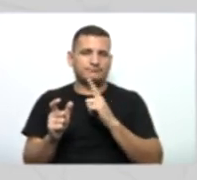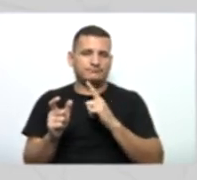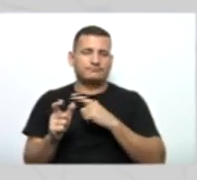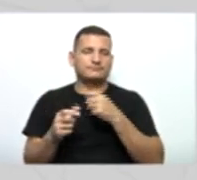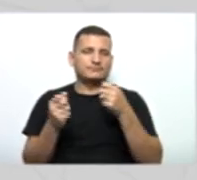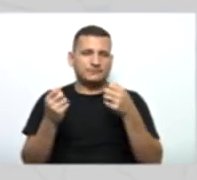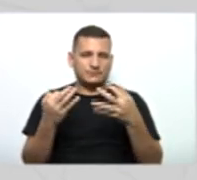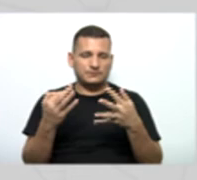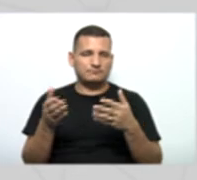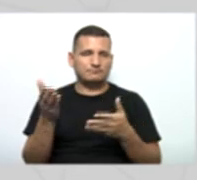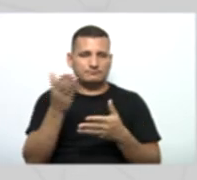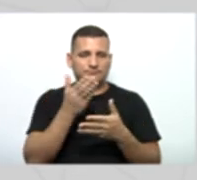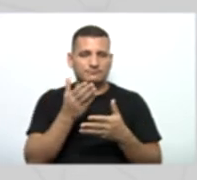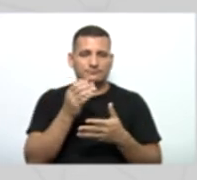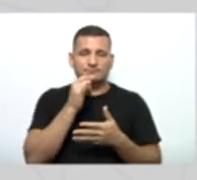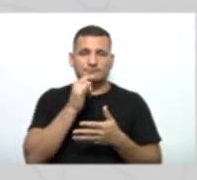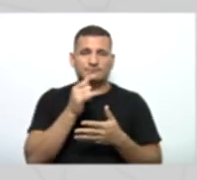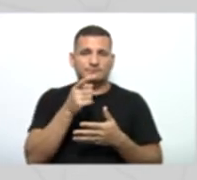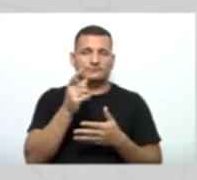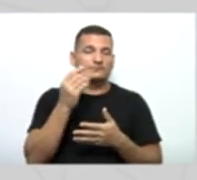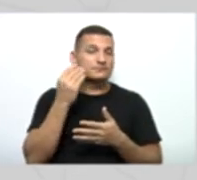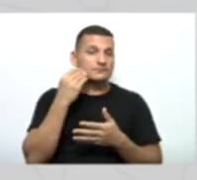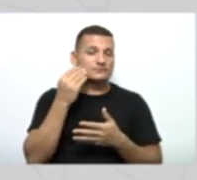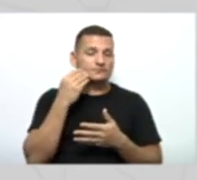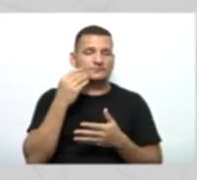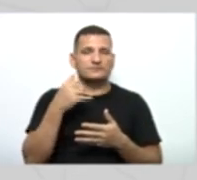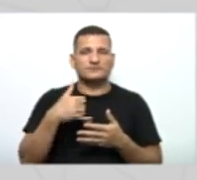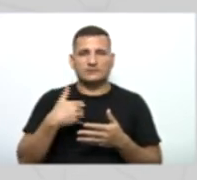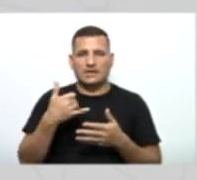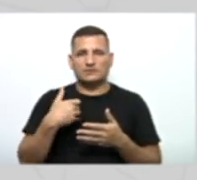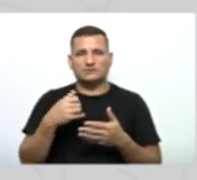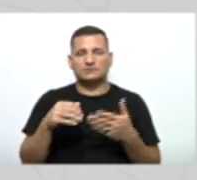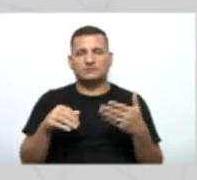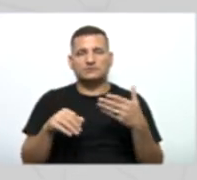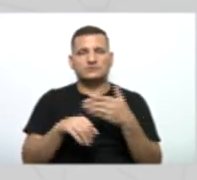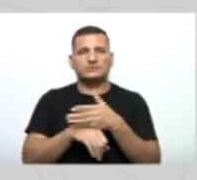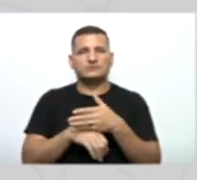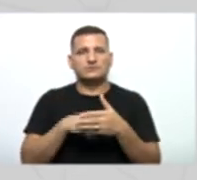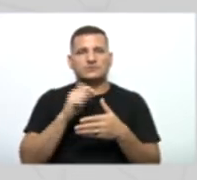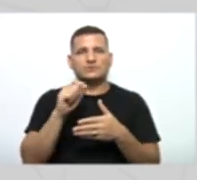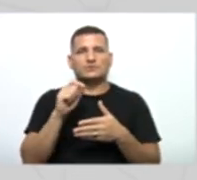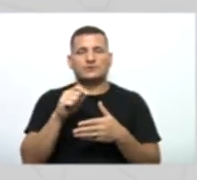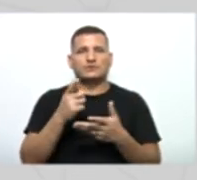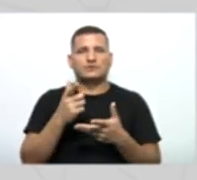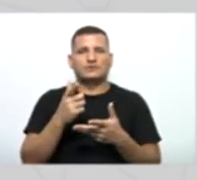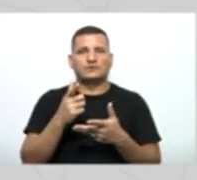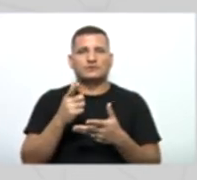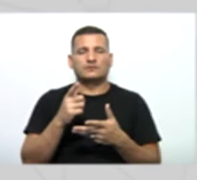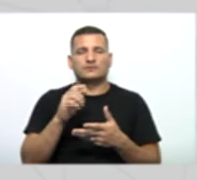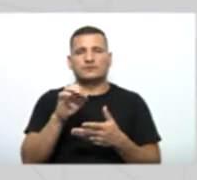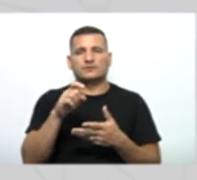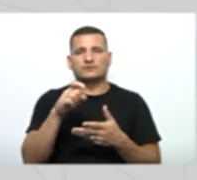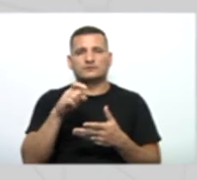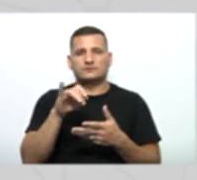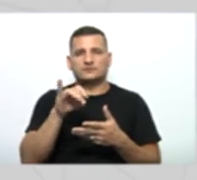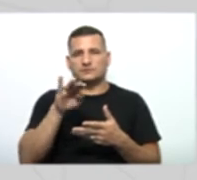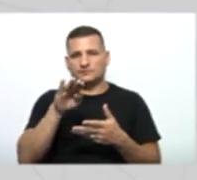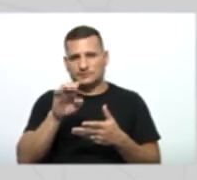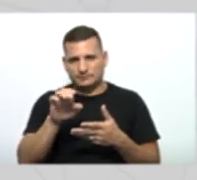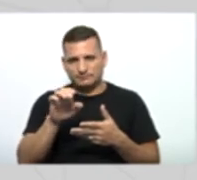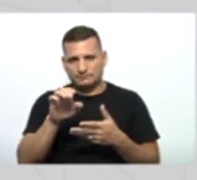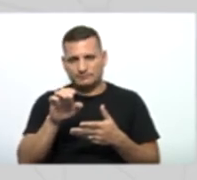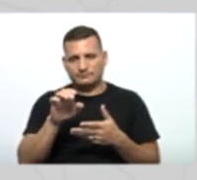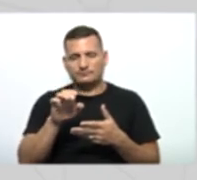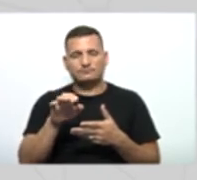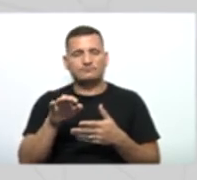para vocês. Se você tentar acessar o atributo idade fora do método da classe, que no caso seria o método exibe que nós criamos, ia